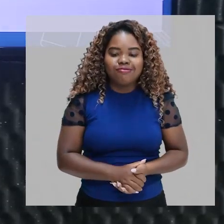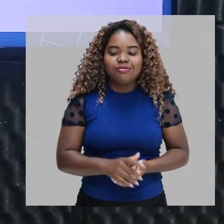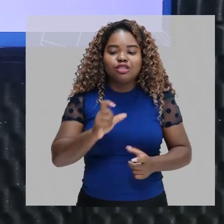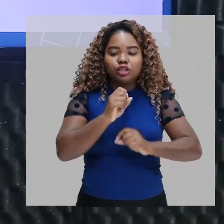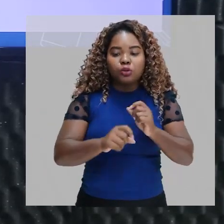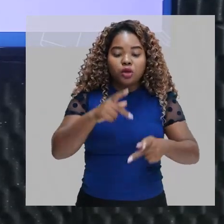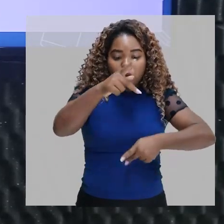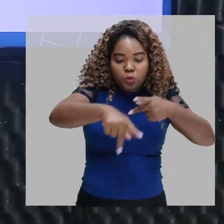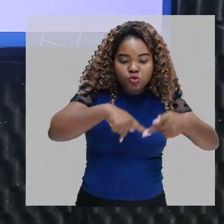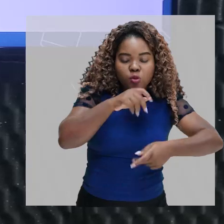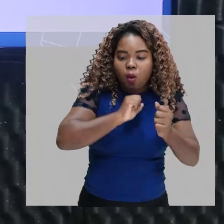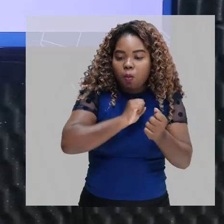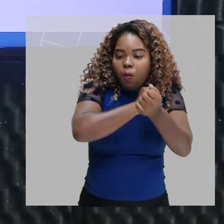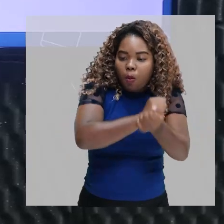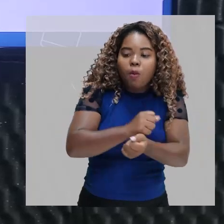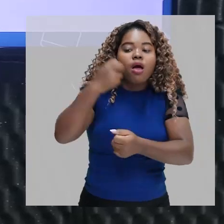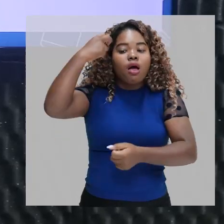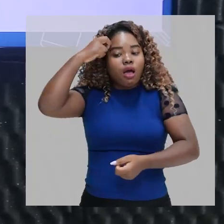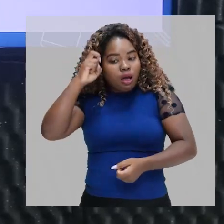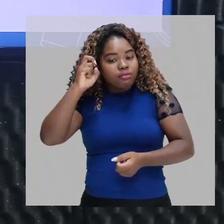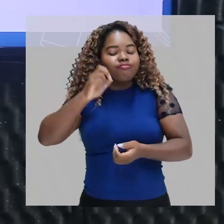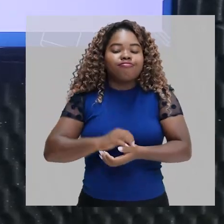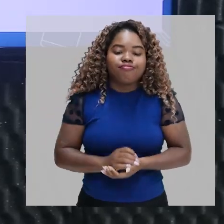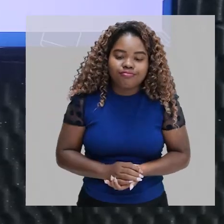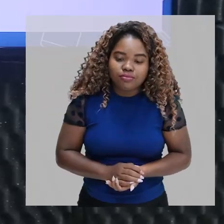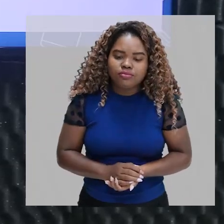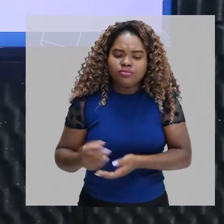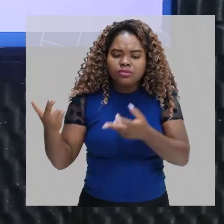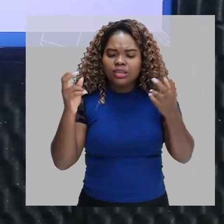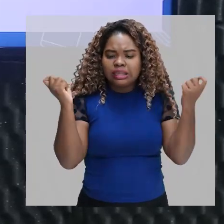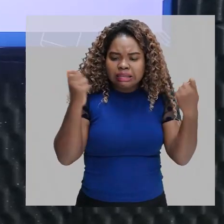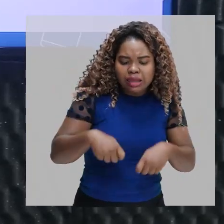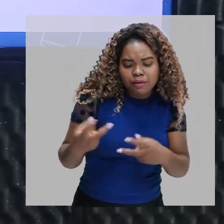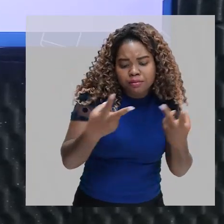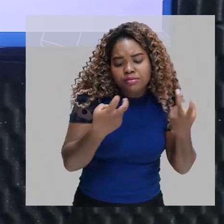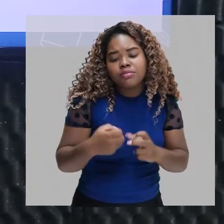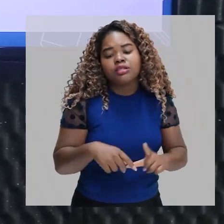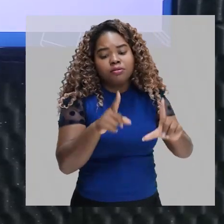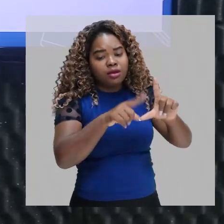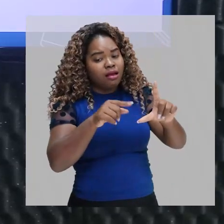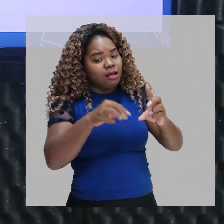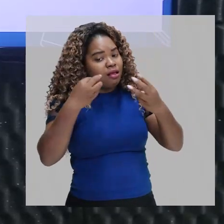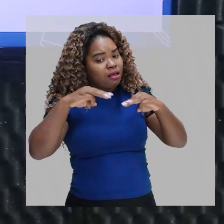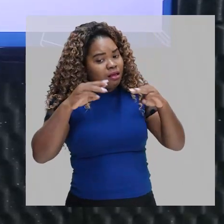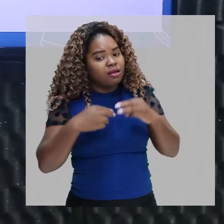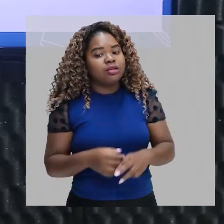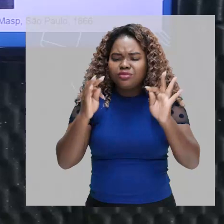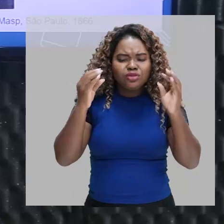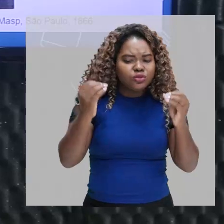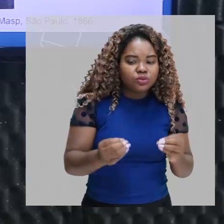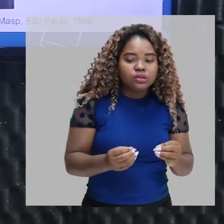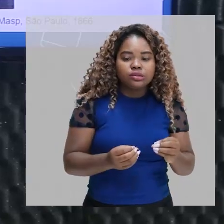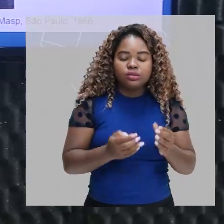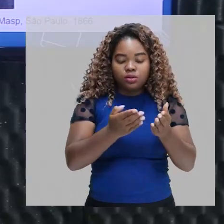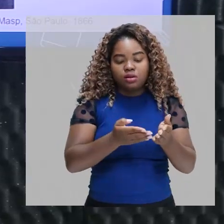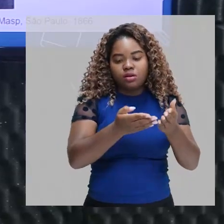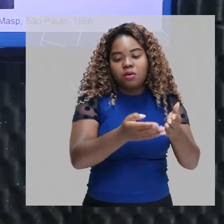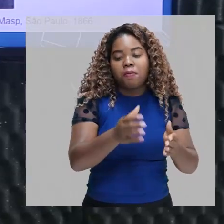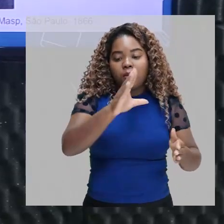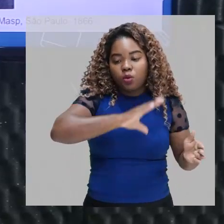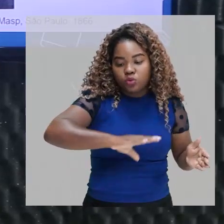mais cobiça, nem enxergo bem. Para que me pôr no tronco? Para que me aleijar?